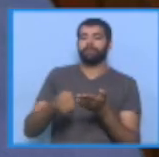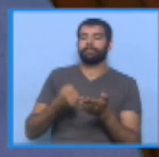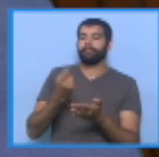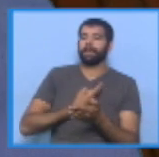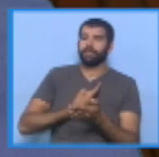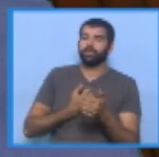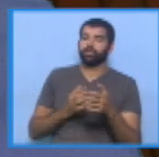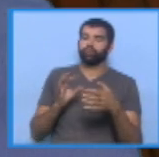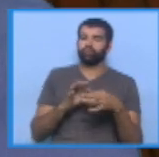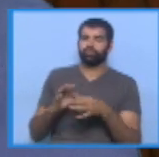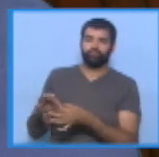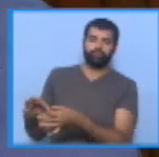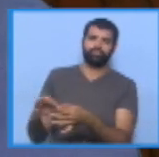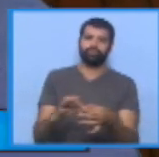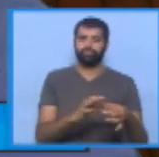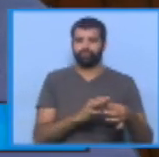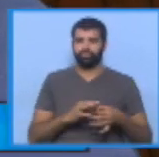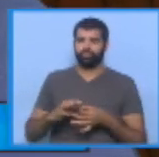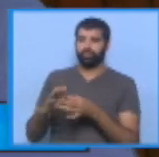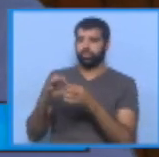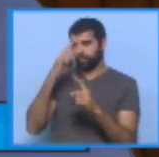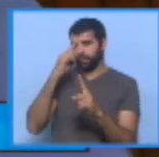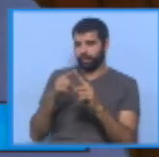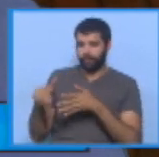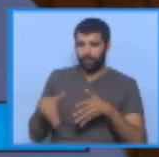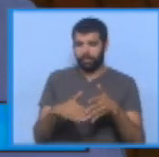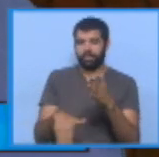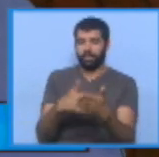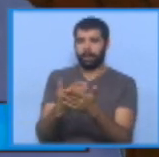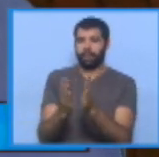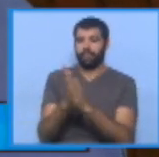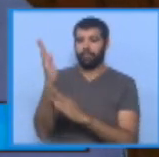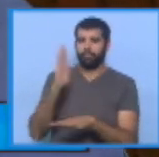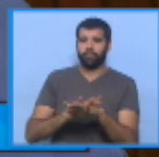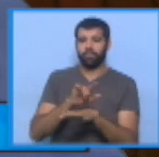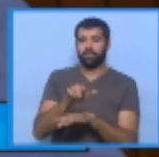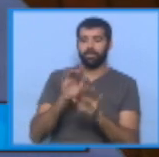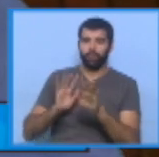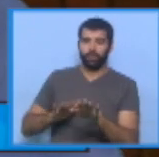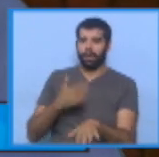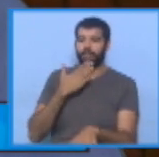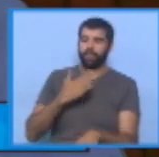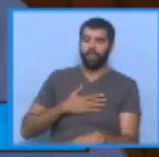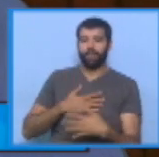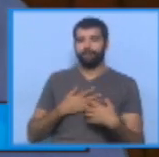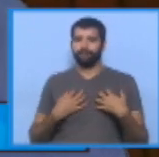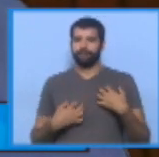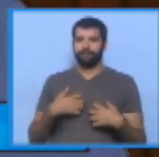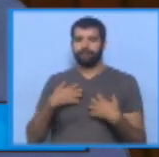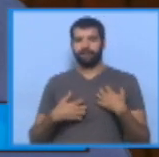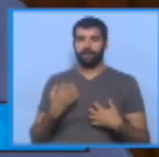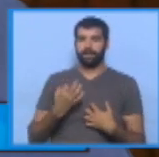estarmos ao lado uns dos outros a caminho de Deus. E é por isso que a procissão nos inquieta. A